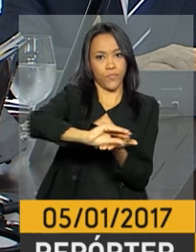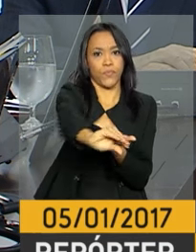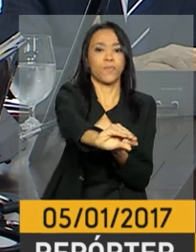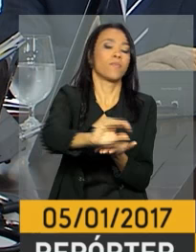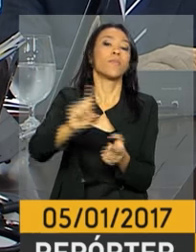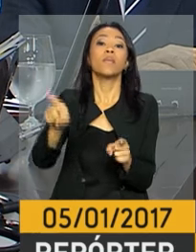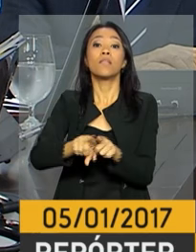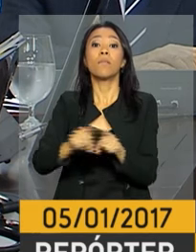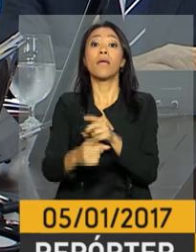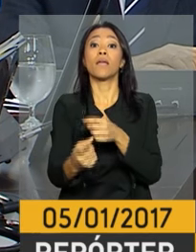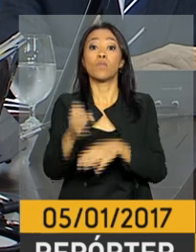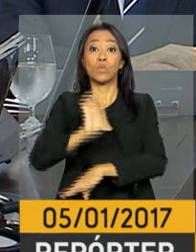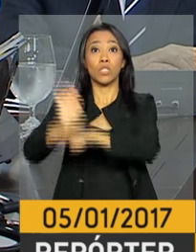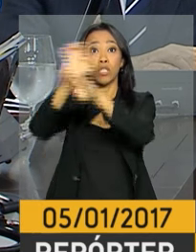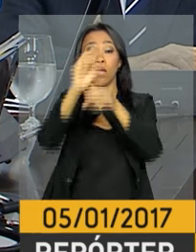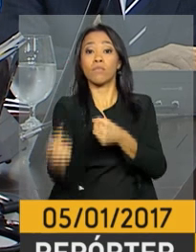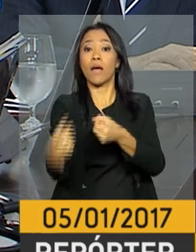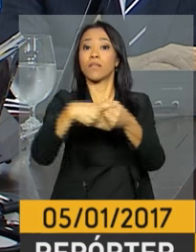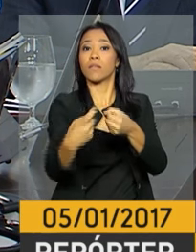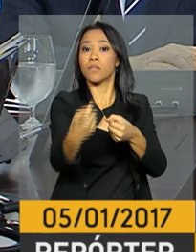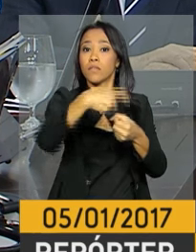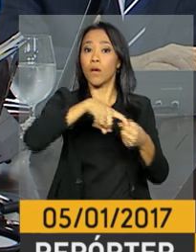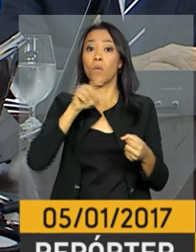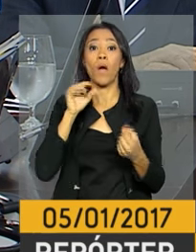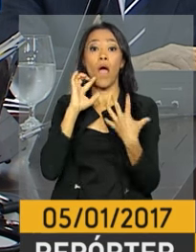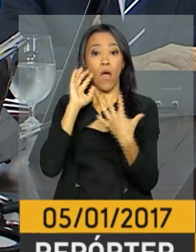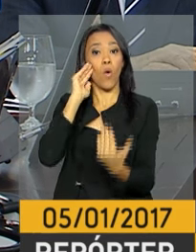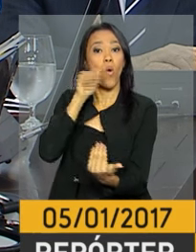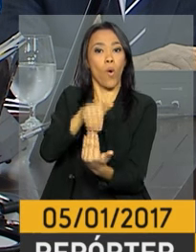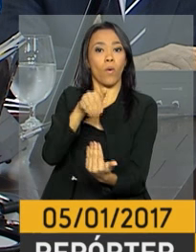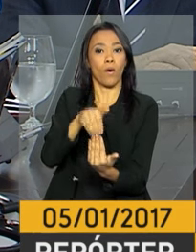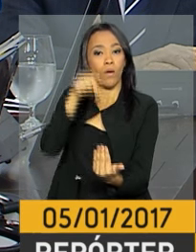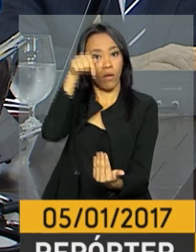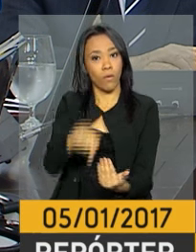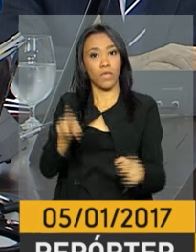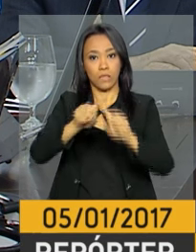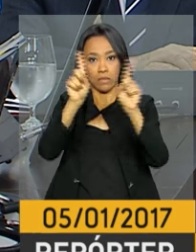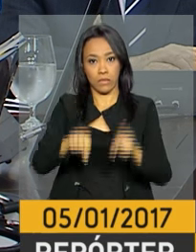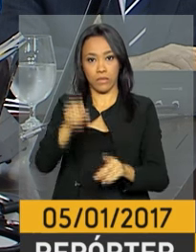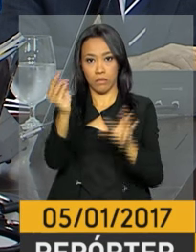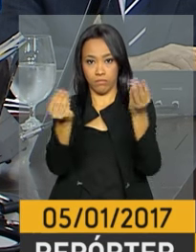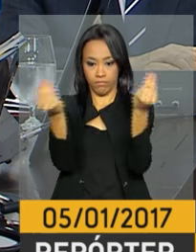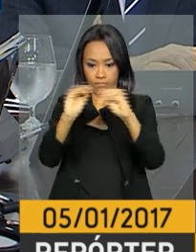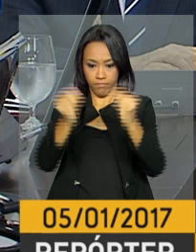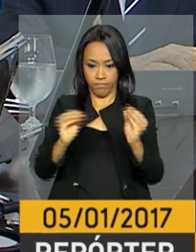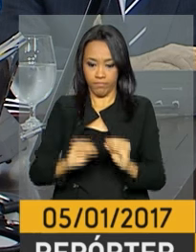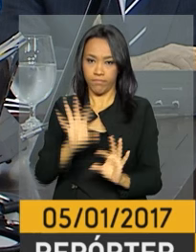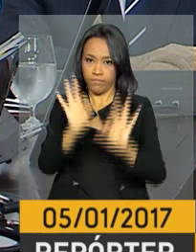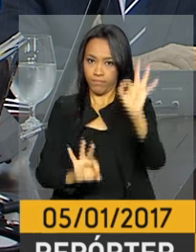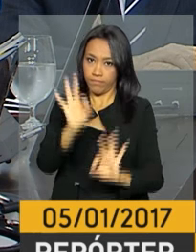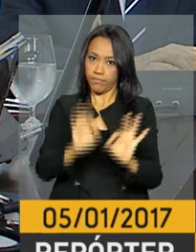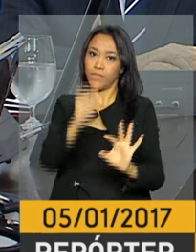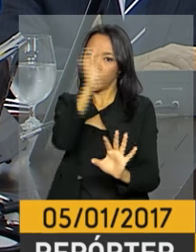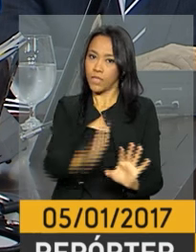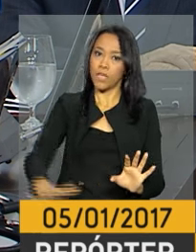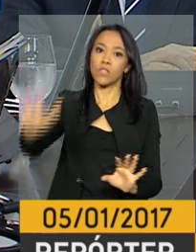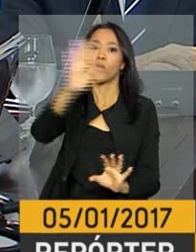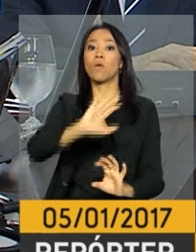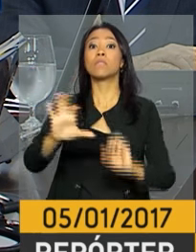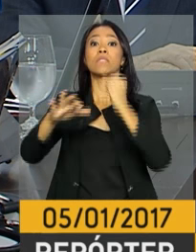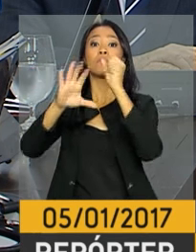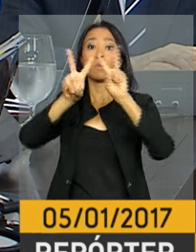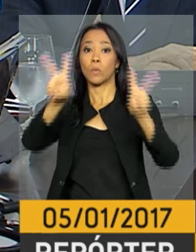dos estados a esse plano a esse plano nacional é de segurança pública portanto